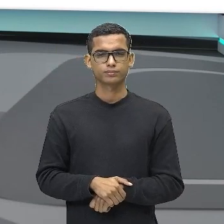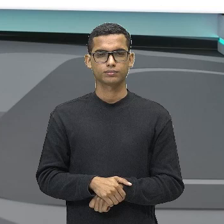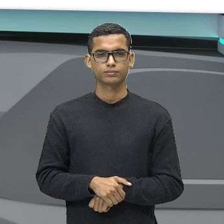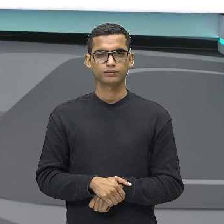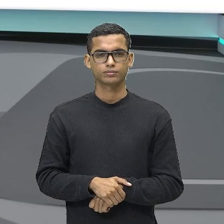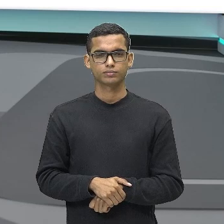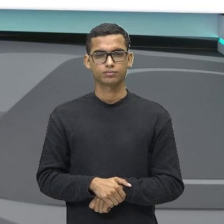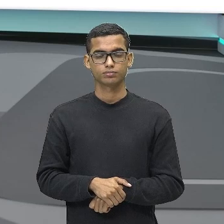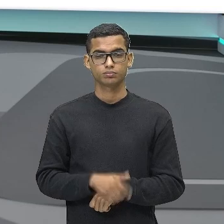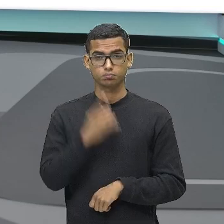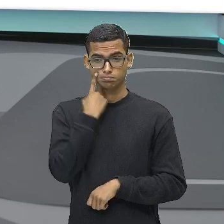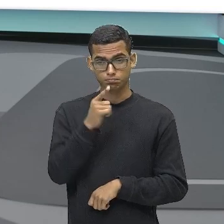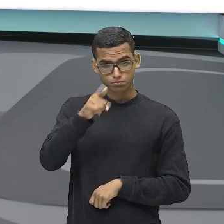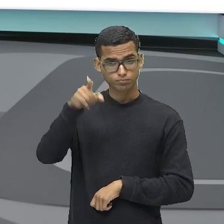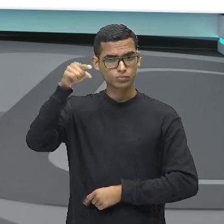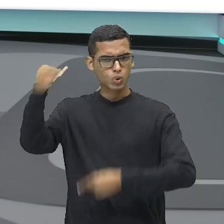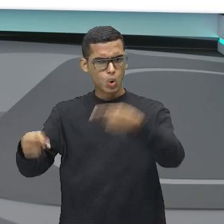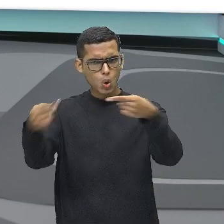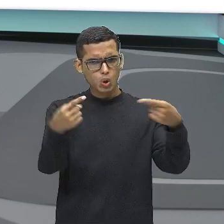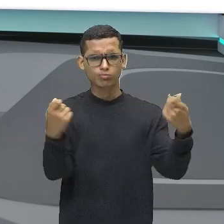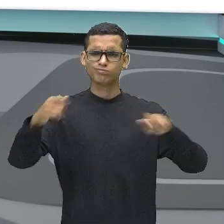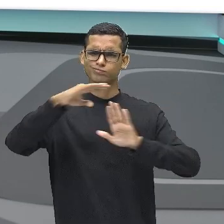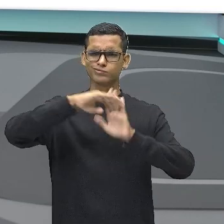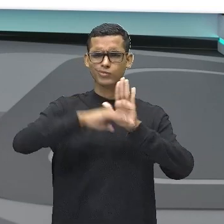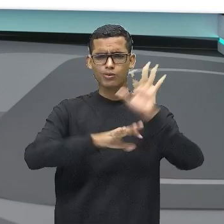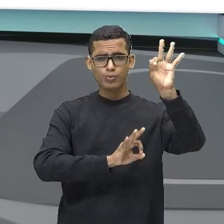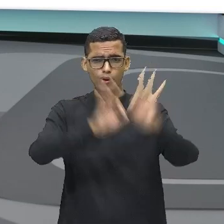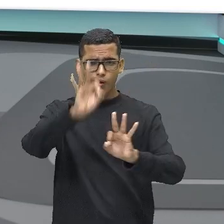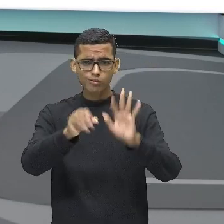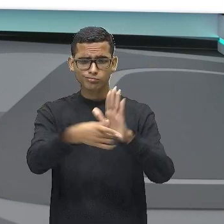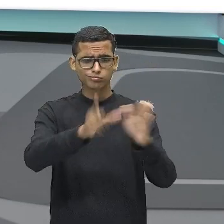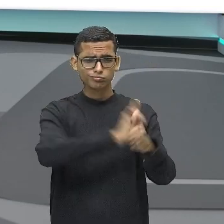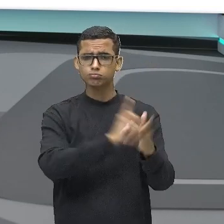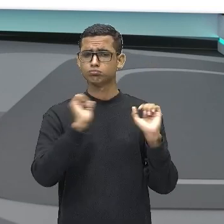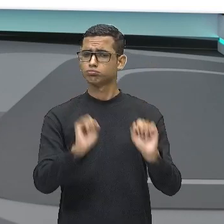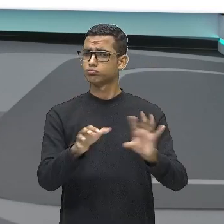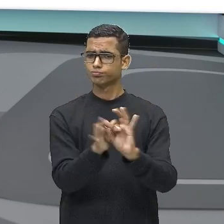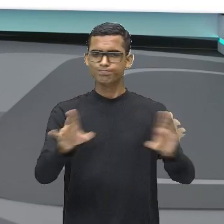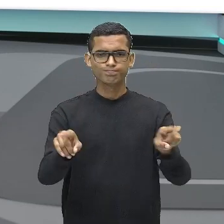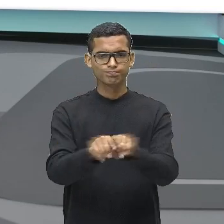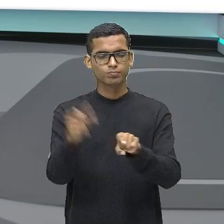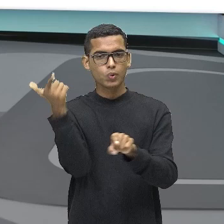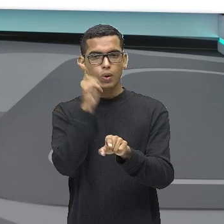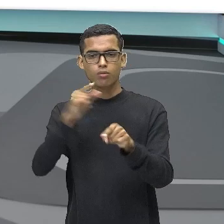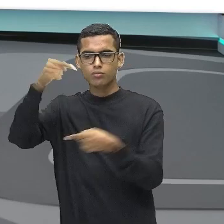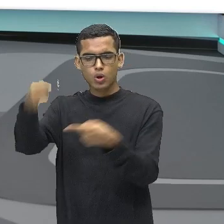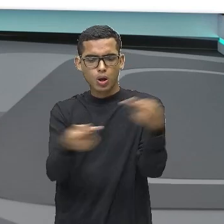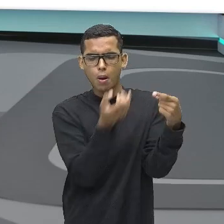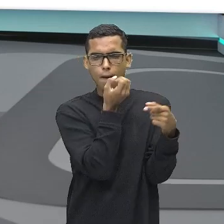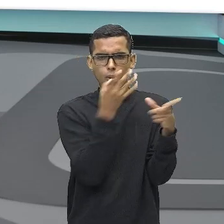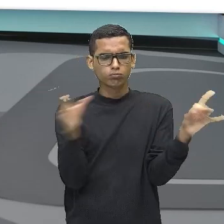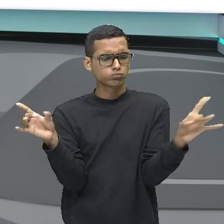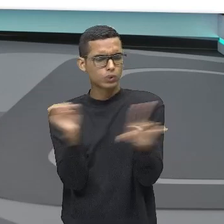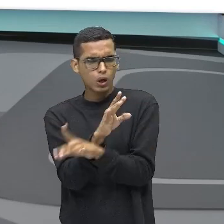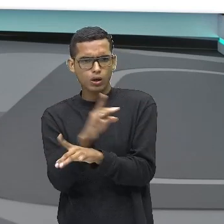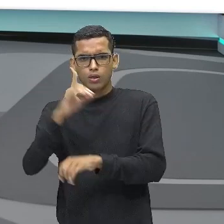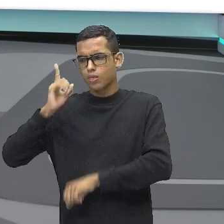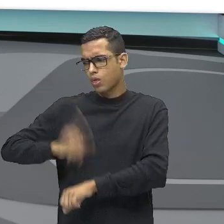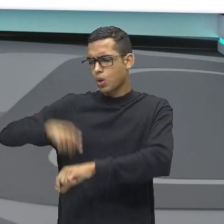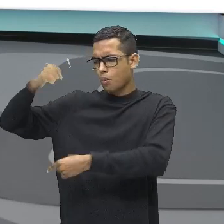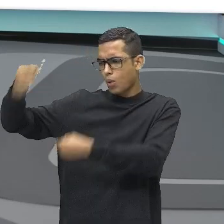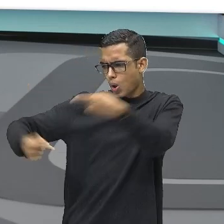debate, você pode fazer também um roteiro de planejamento como esse daqui, para você ficar bem preparado para esse momento